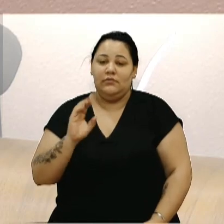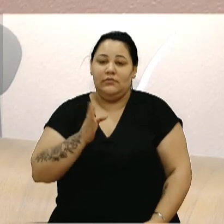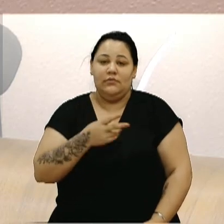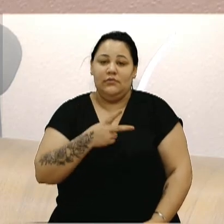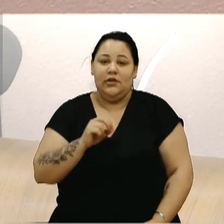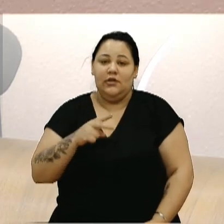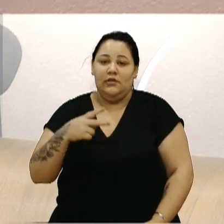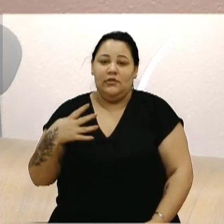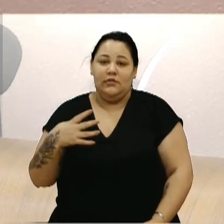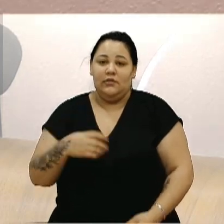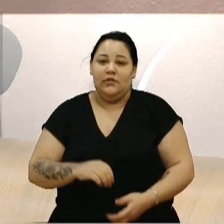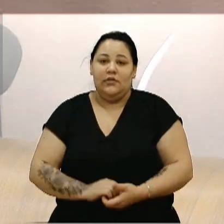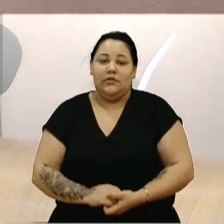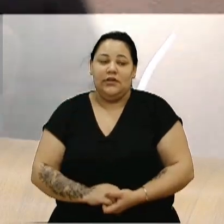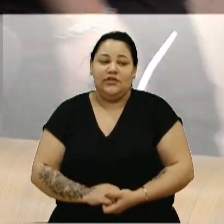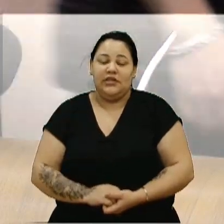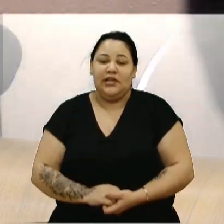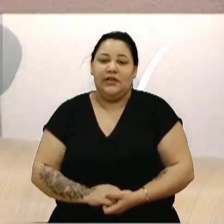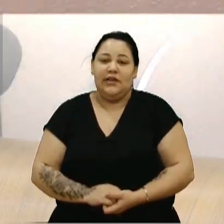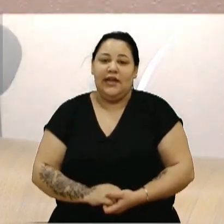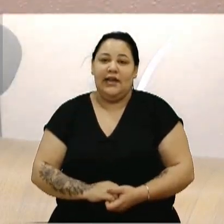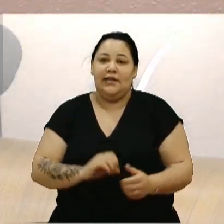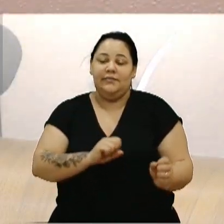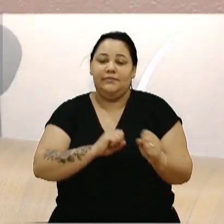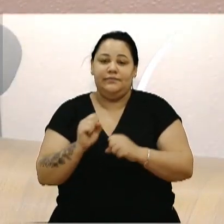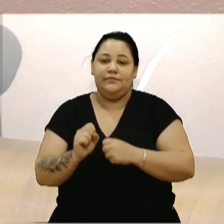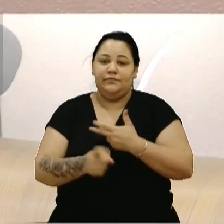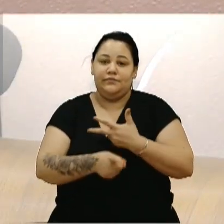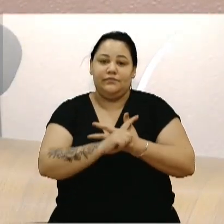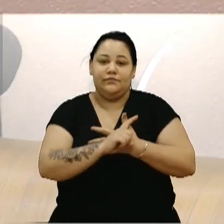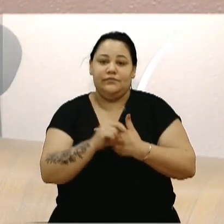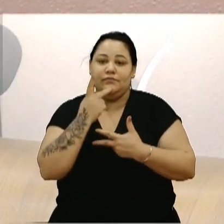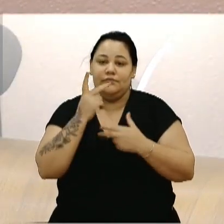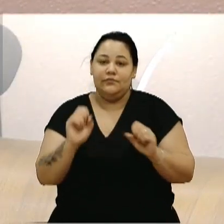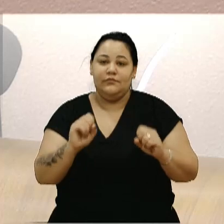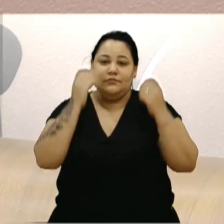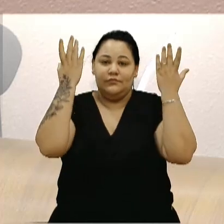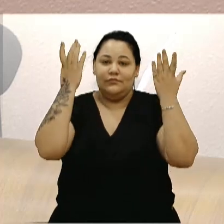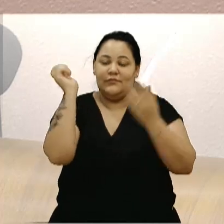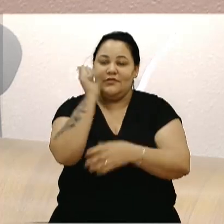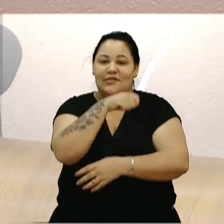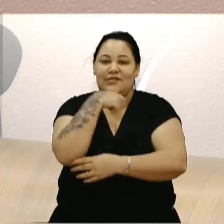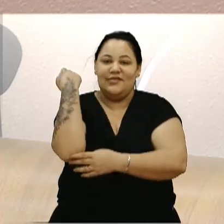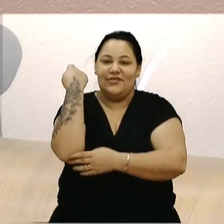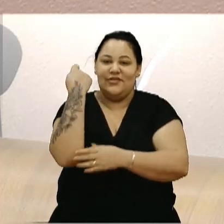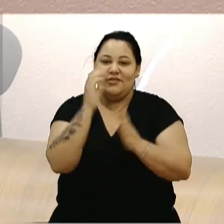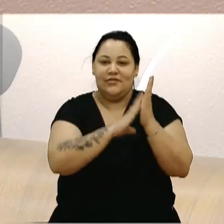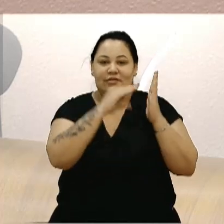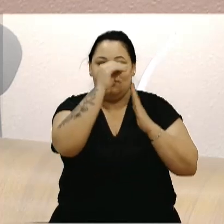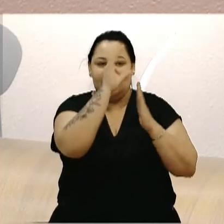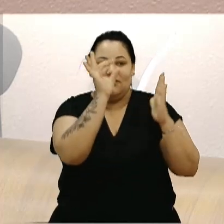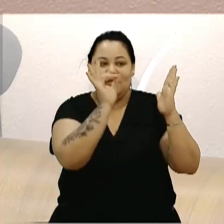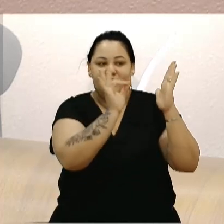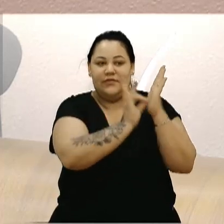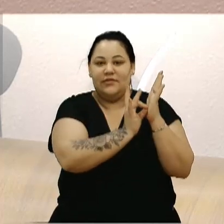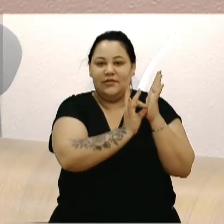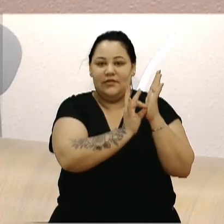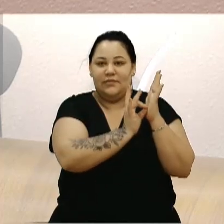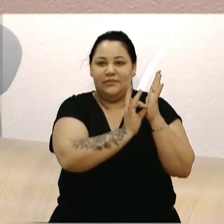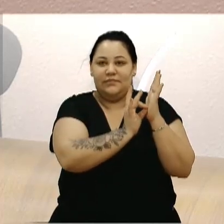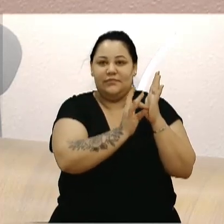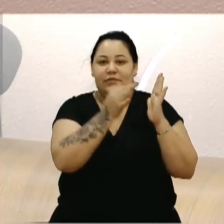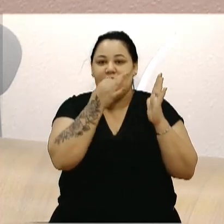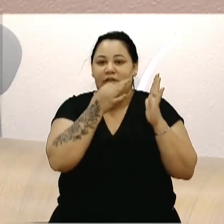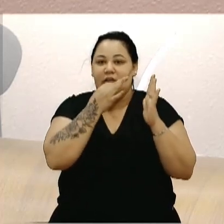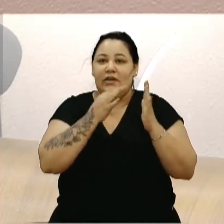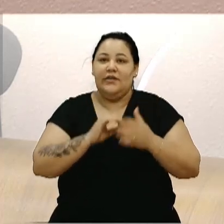110/2024, de autoria do Poder Executivo, que inclui o Festival Cervejeiro no calendário oficial de eventos do município de Caxias do